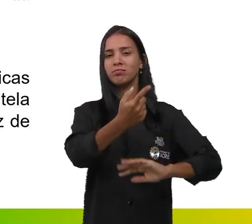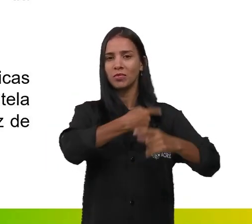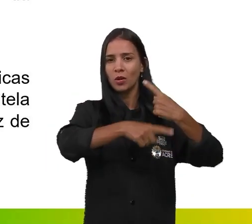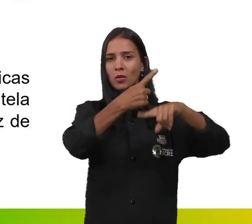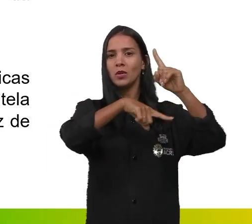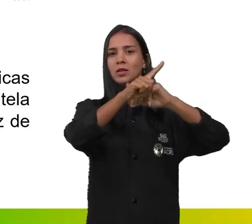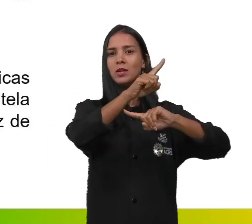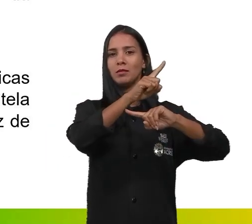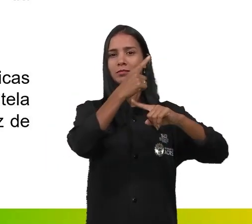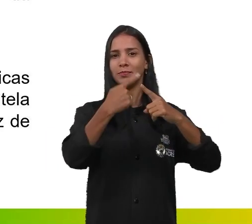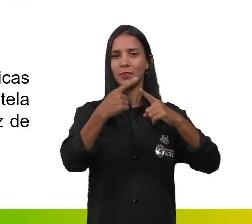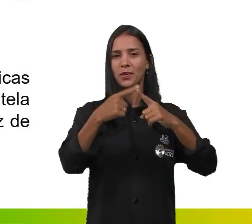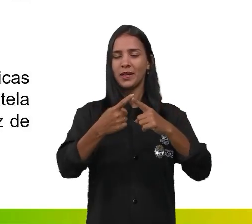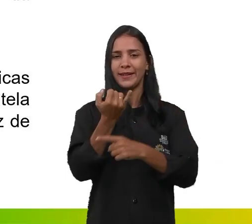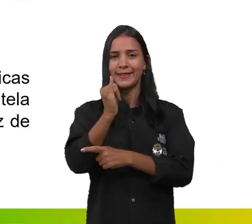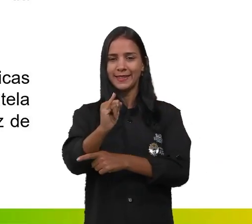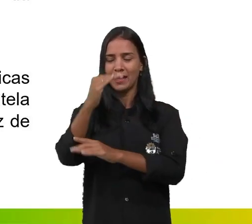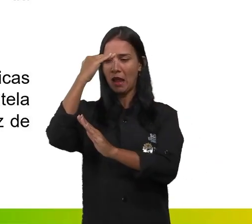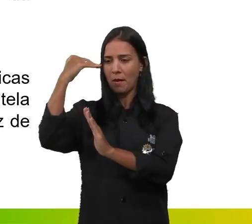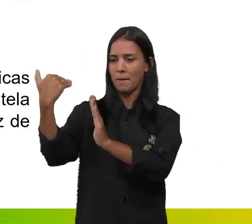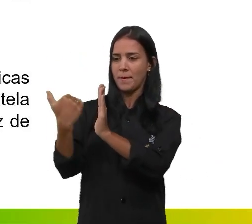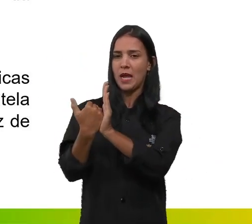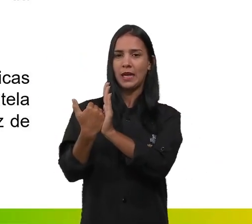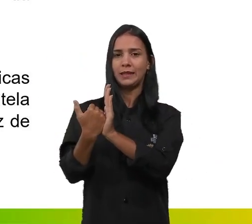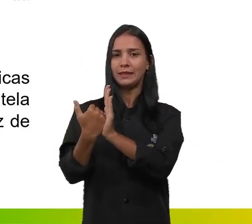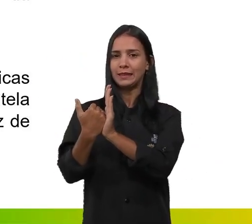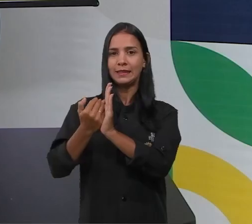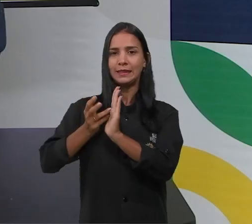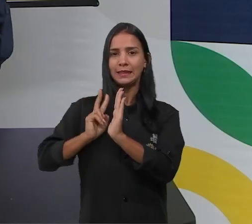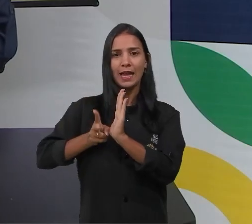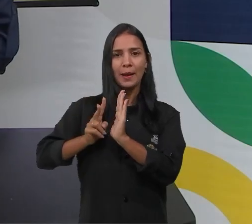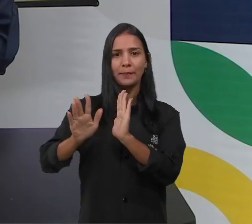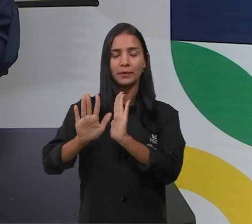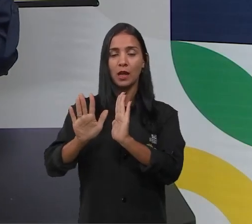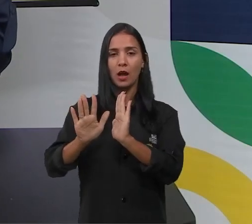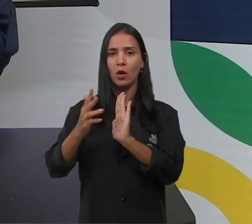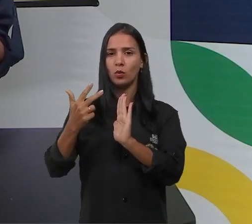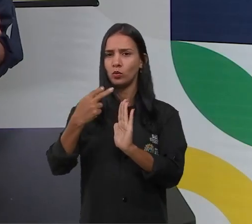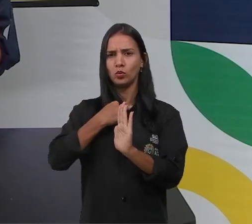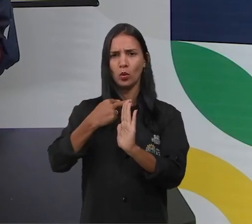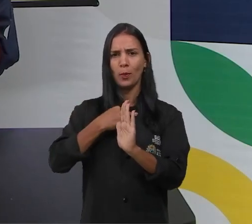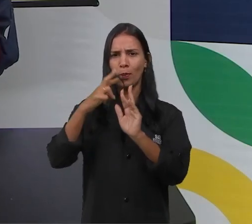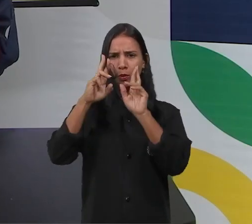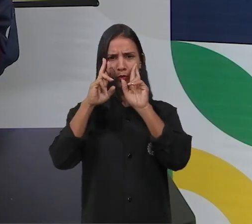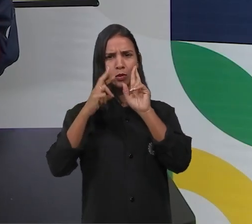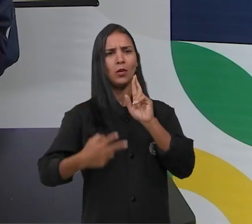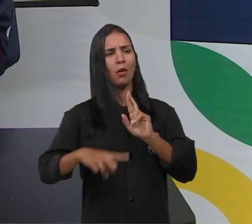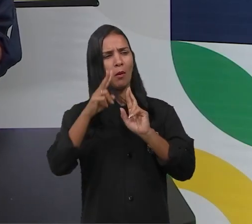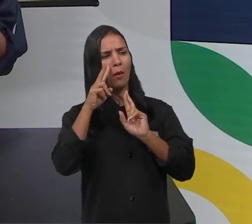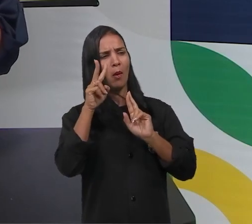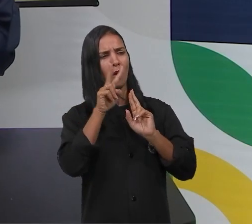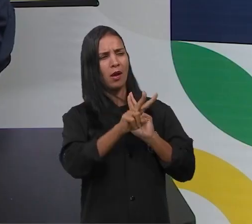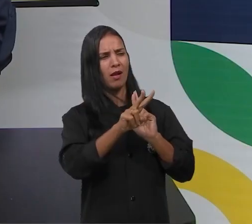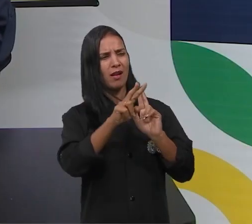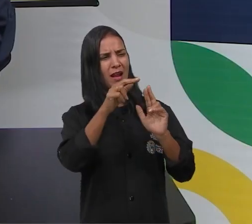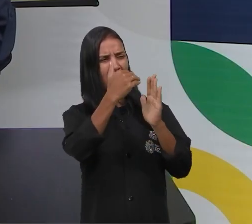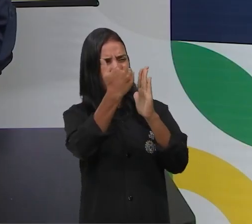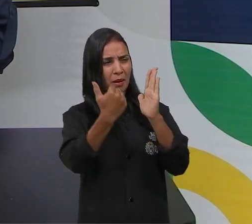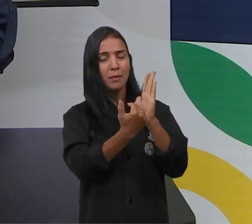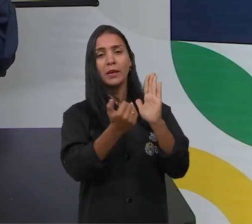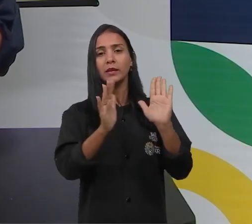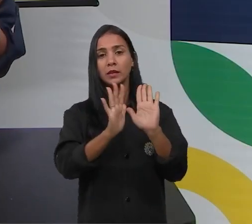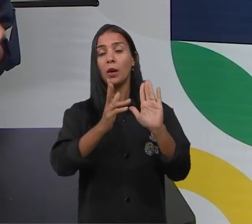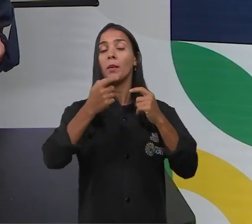como inferioridade. Então, eu não posso enxergar o outro apenas como inferior, mas como um